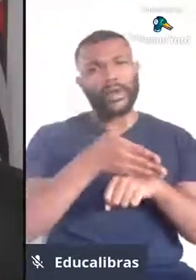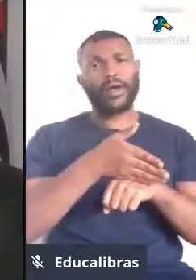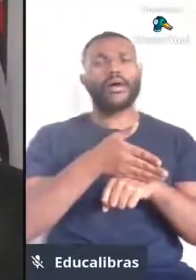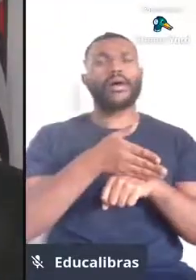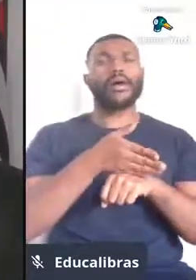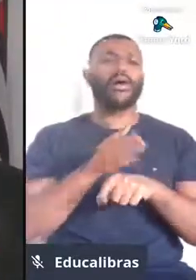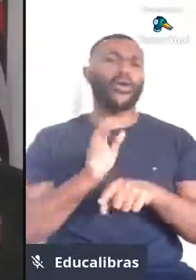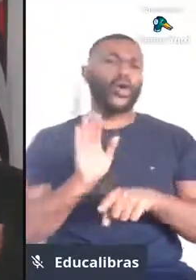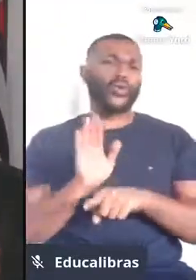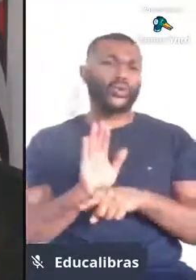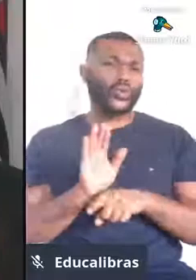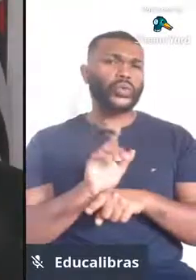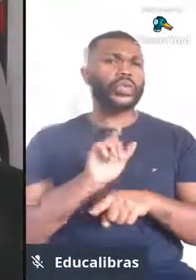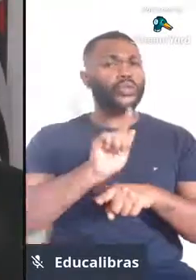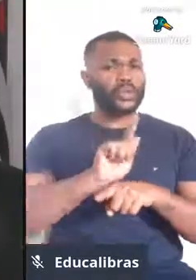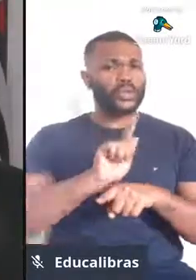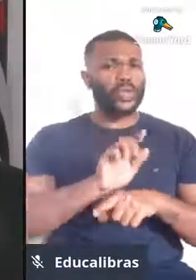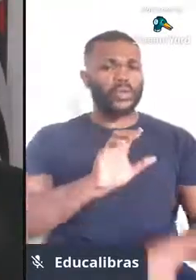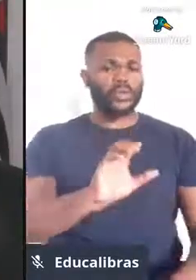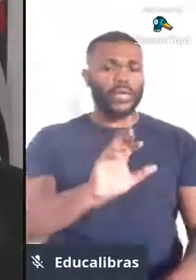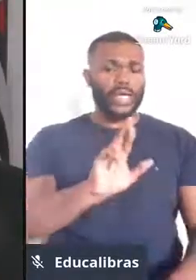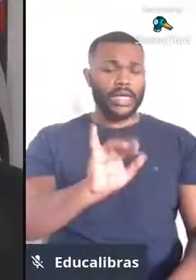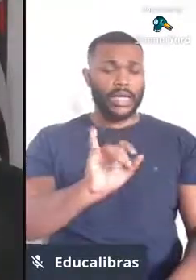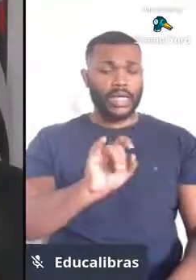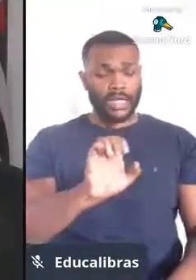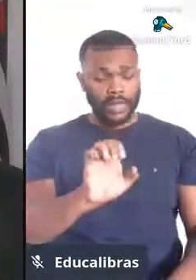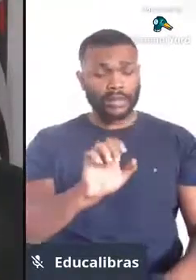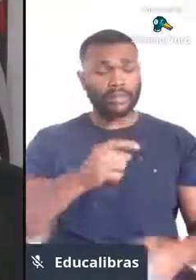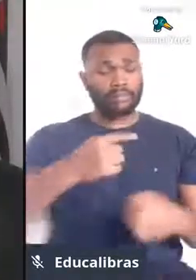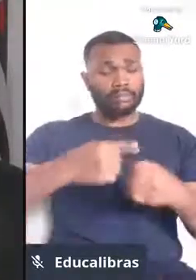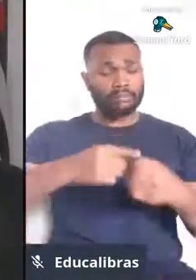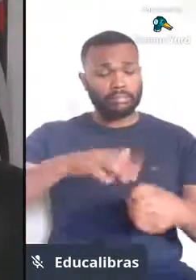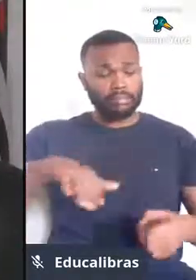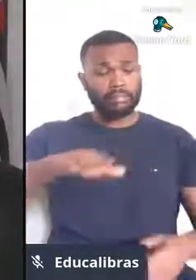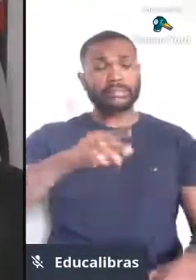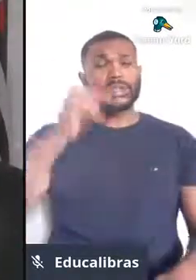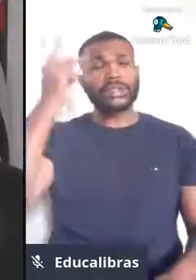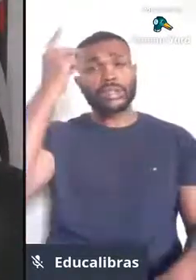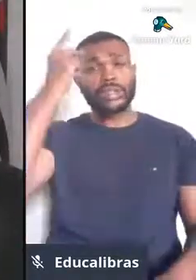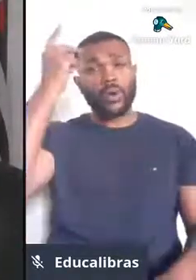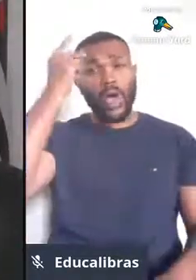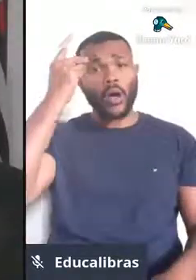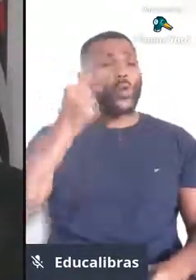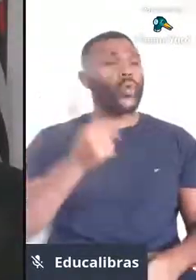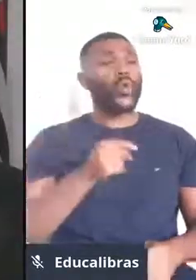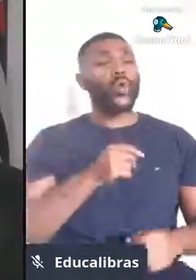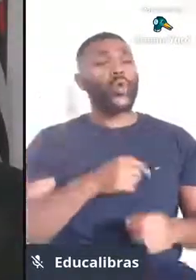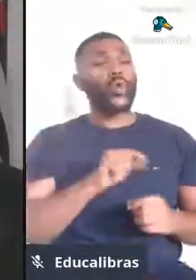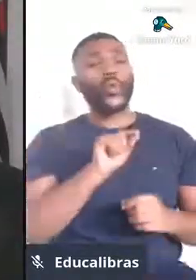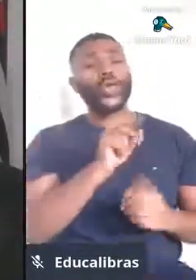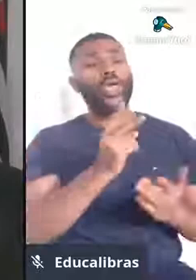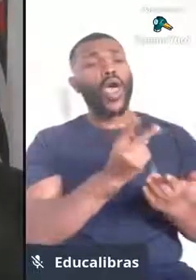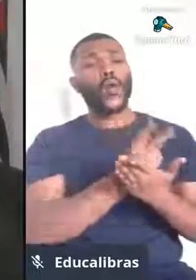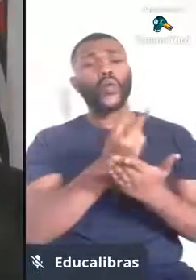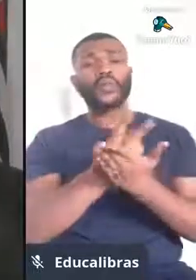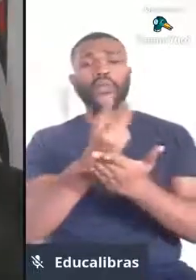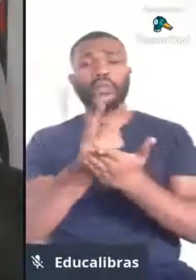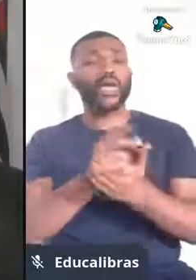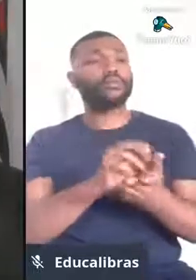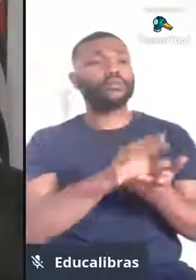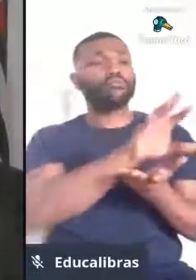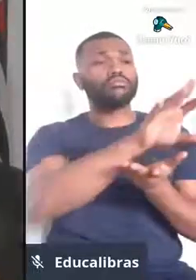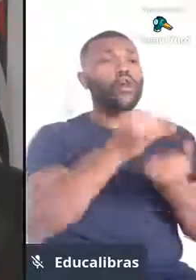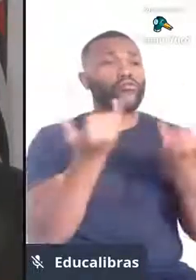na gestão da crise na cidade de São Paulo, em documentar o que está acontecendo na cidade, né?